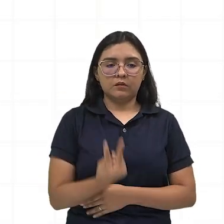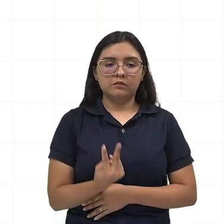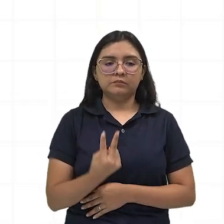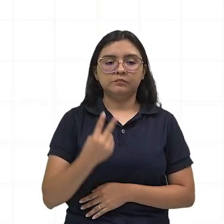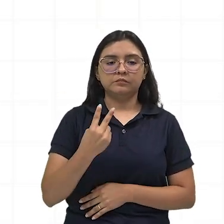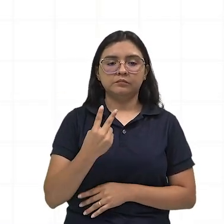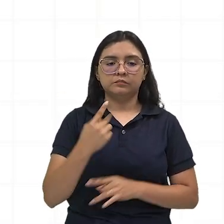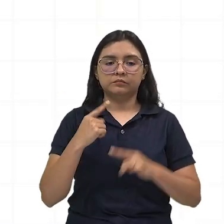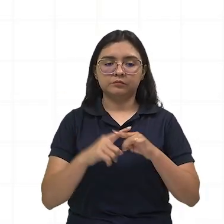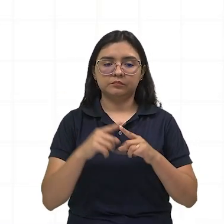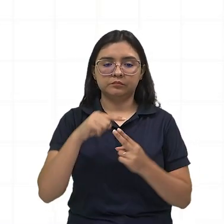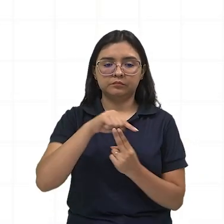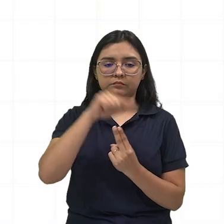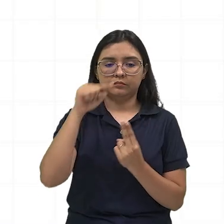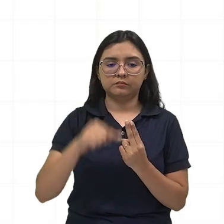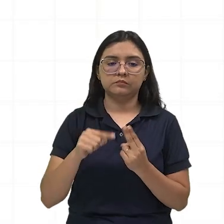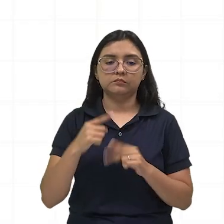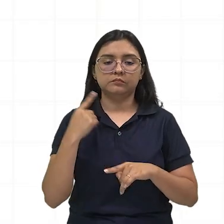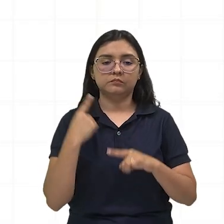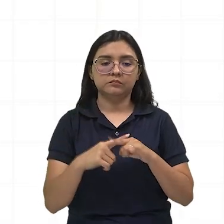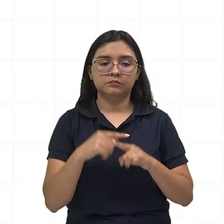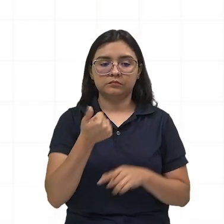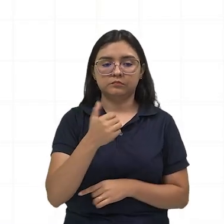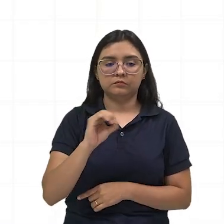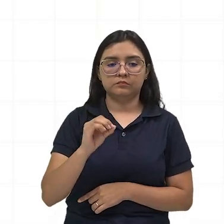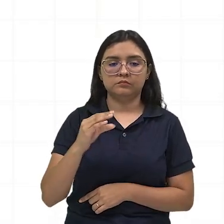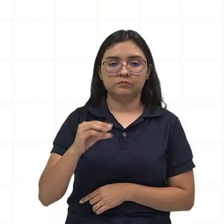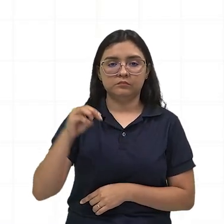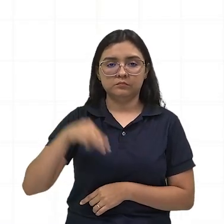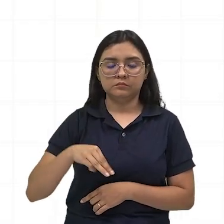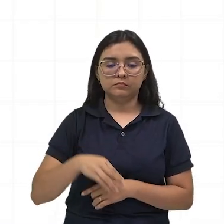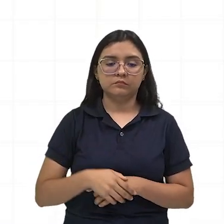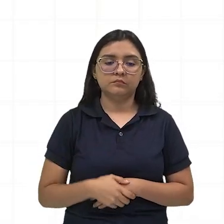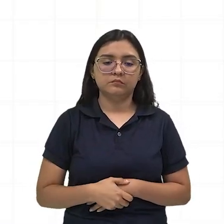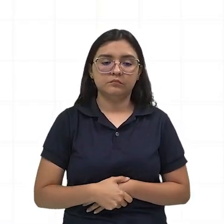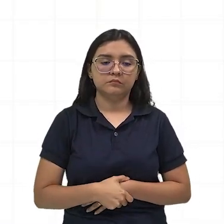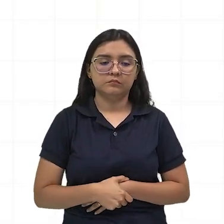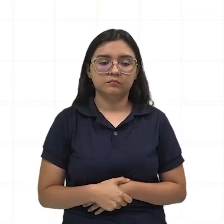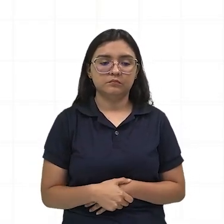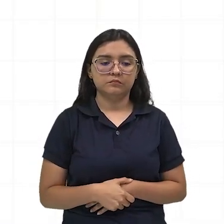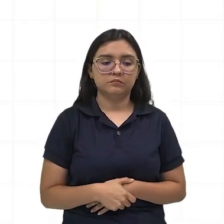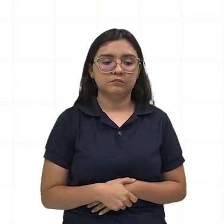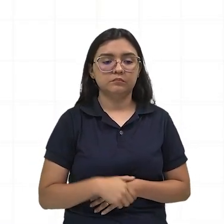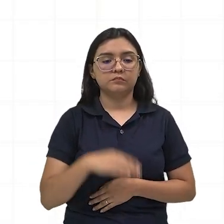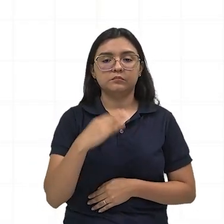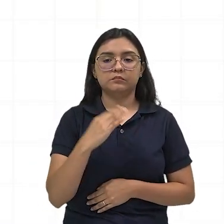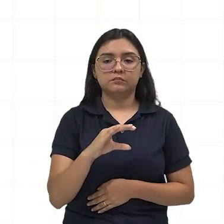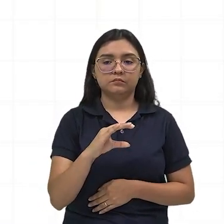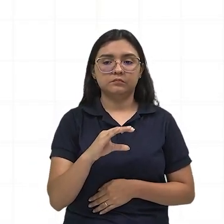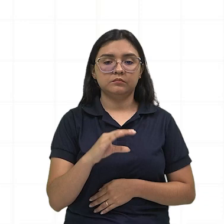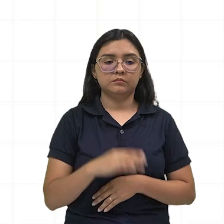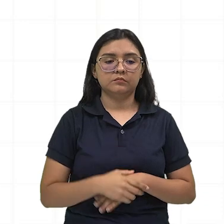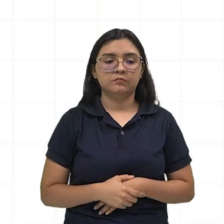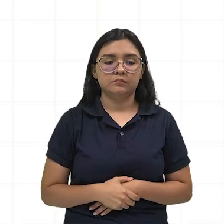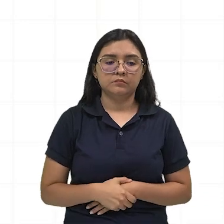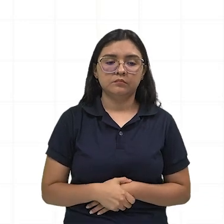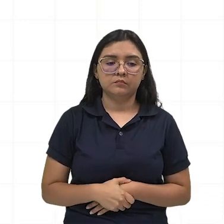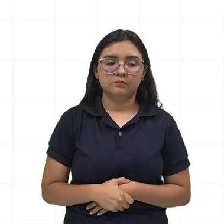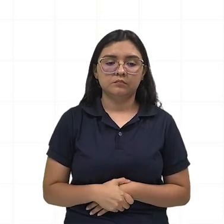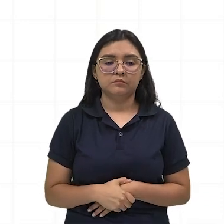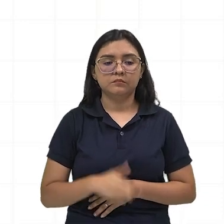2 vezes π vezes 10. Então, esse comprimento vai me dar o quê?